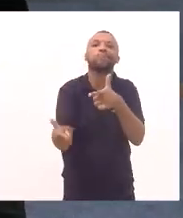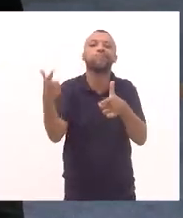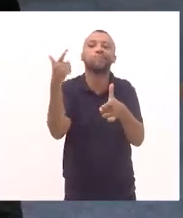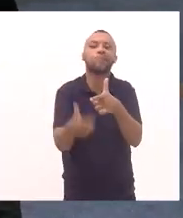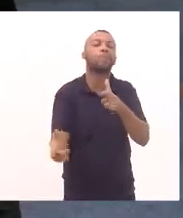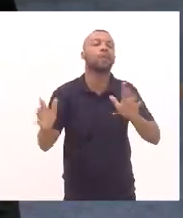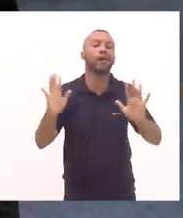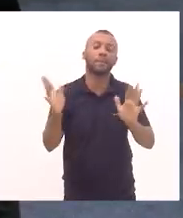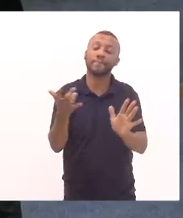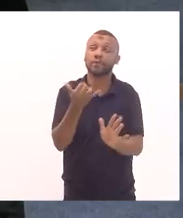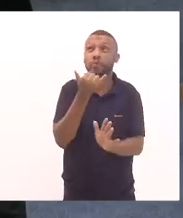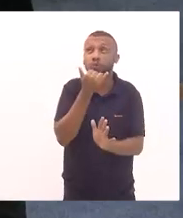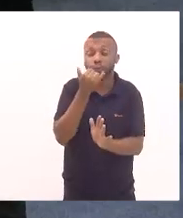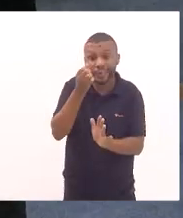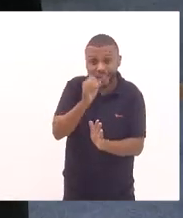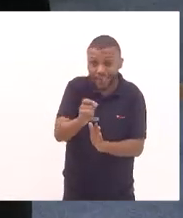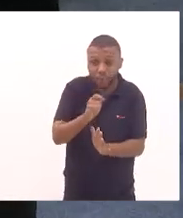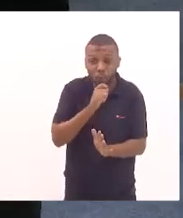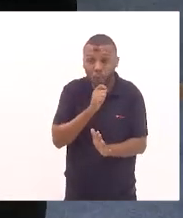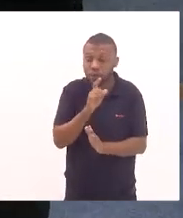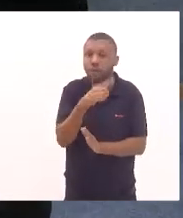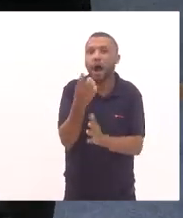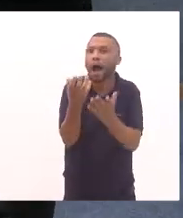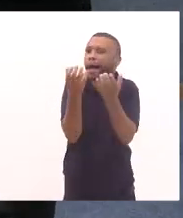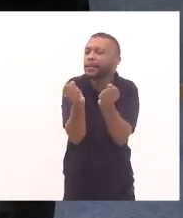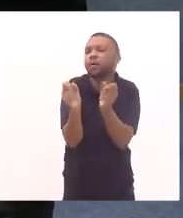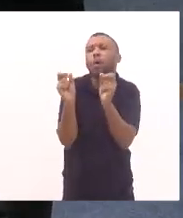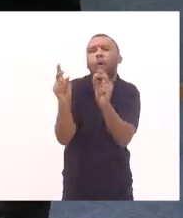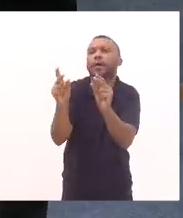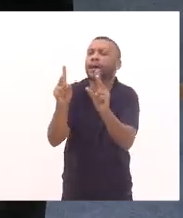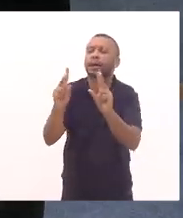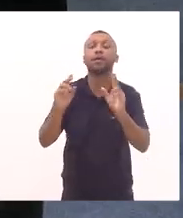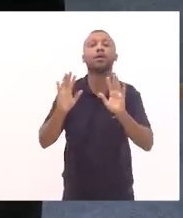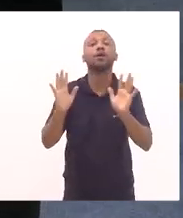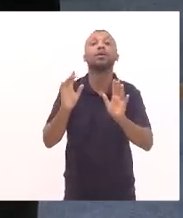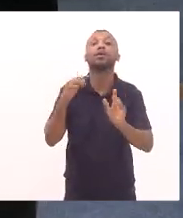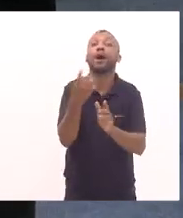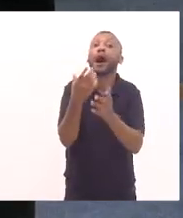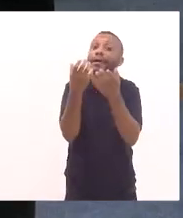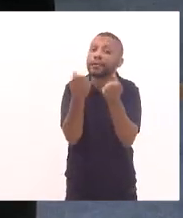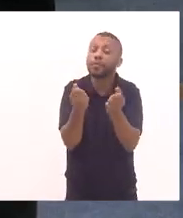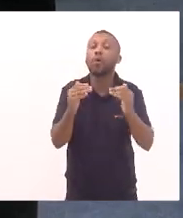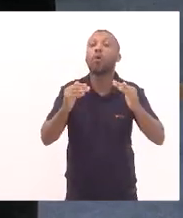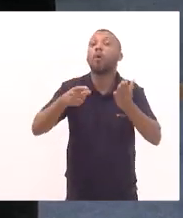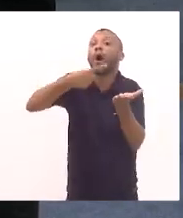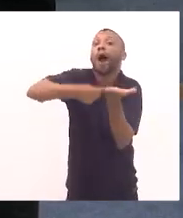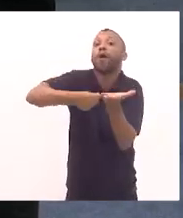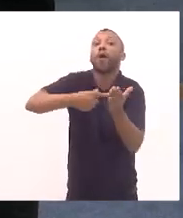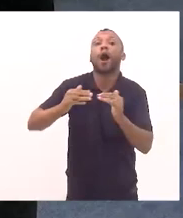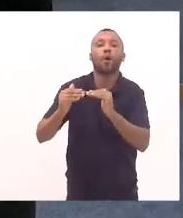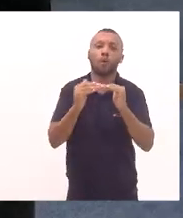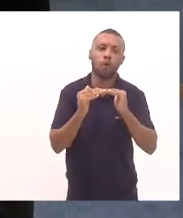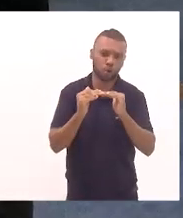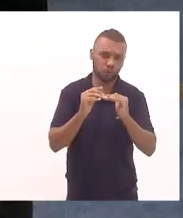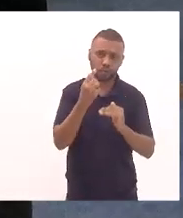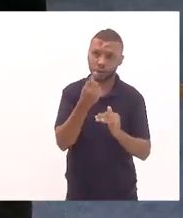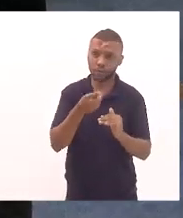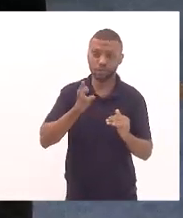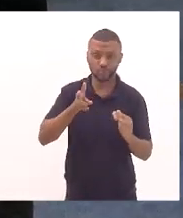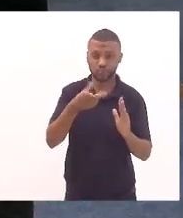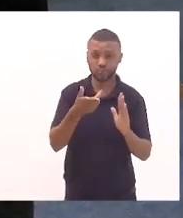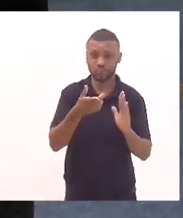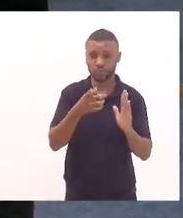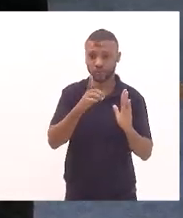há, numa boa, nós aceitamos, presidente, olha, nós aceitamos o acordo no que diz respeito a manter